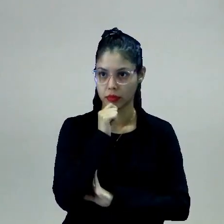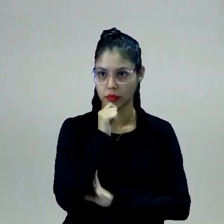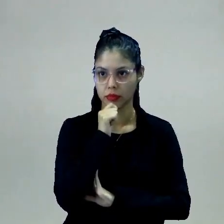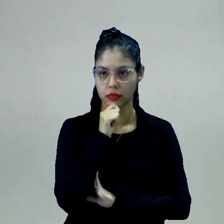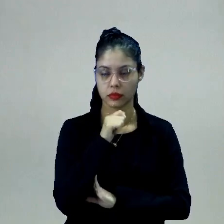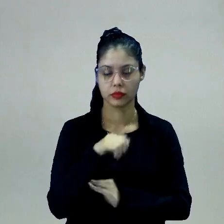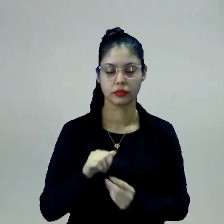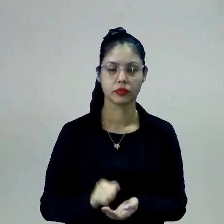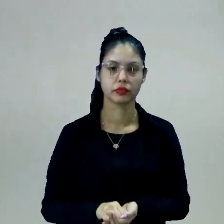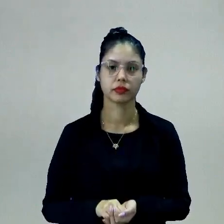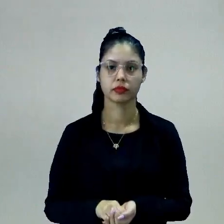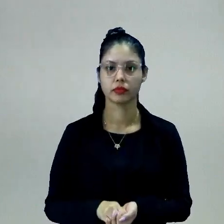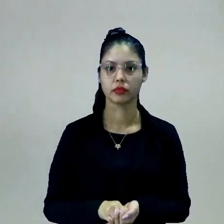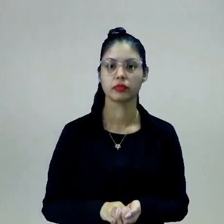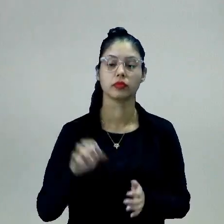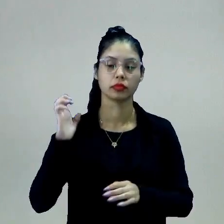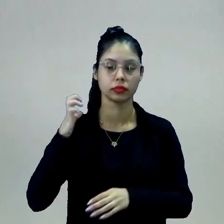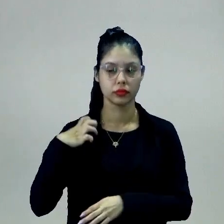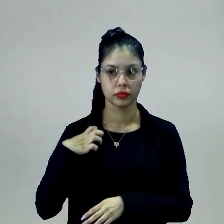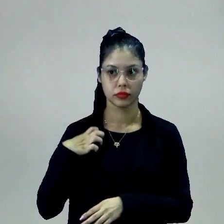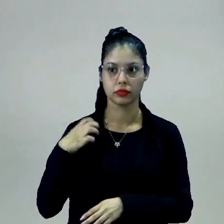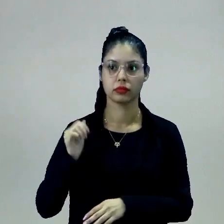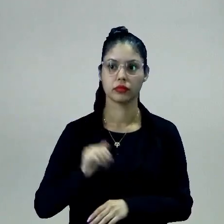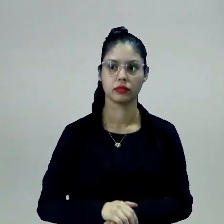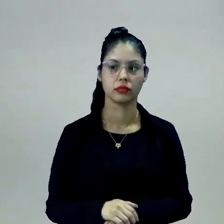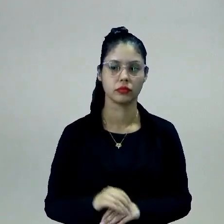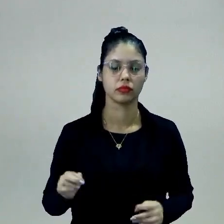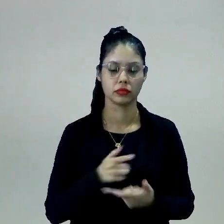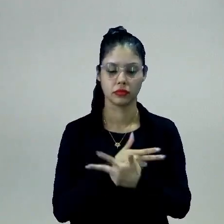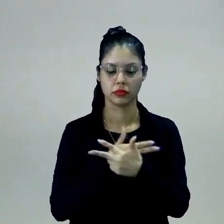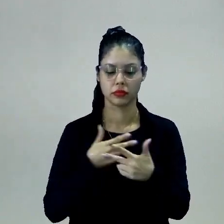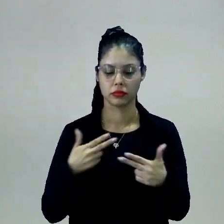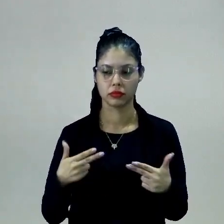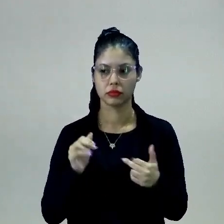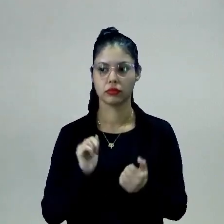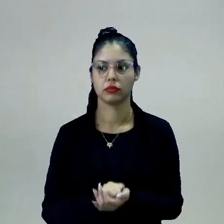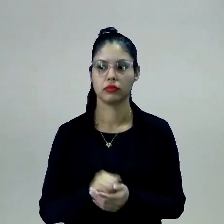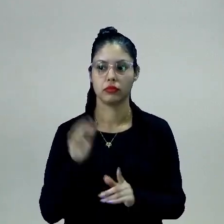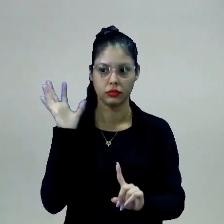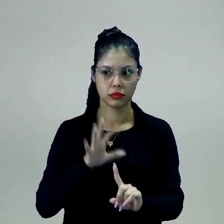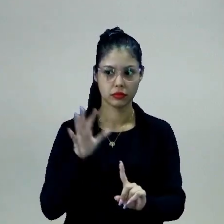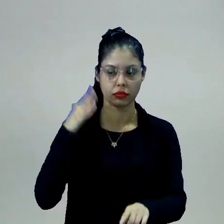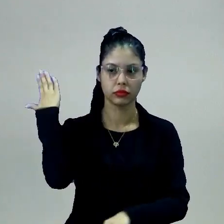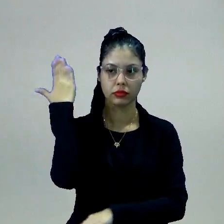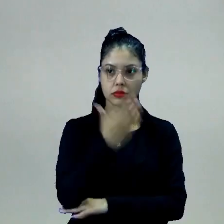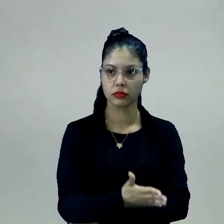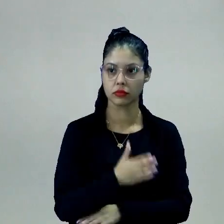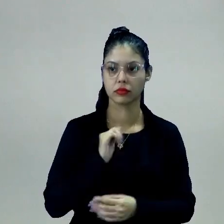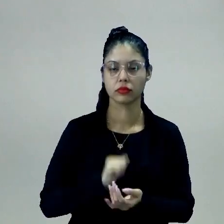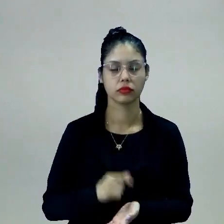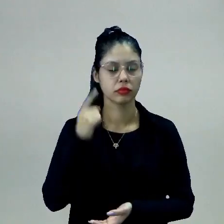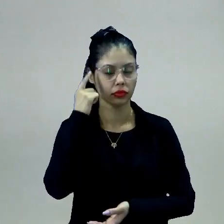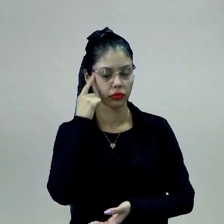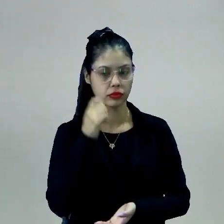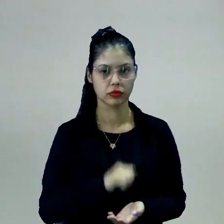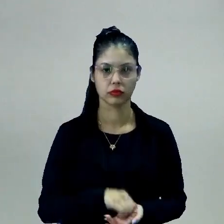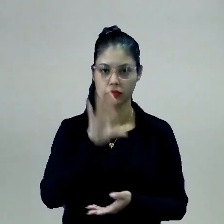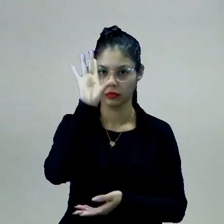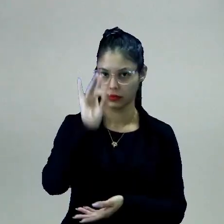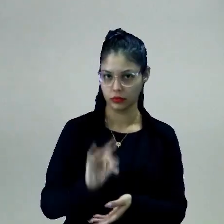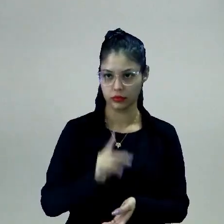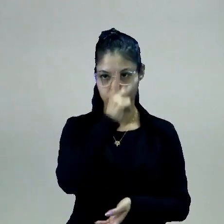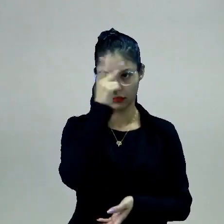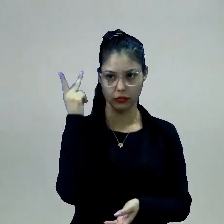sua moral, né, dentro da ética. Então, são coisas que influenciam diretamente sobre o modo de pensar de